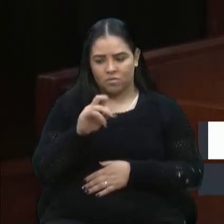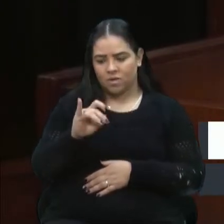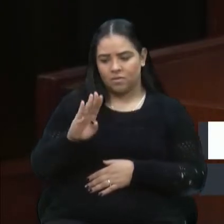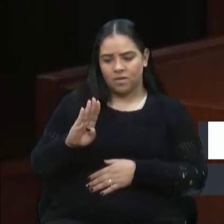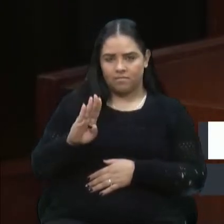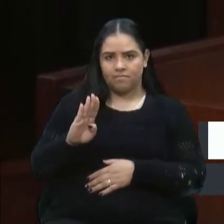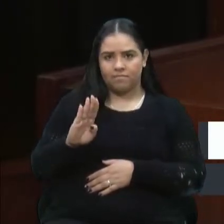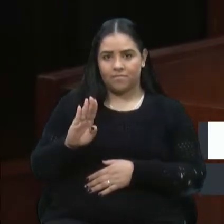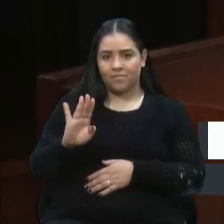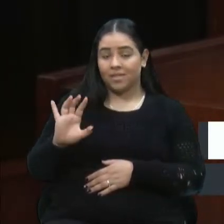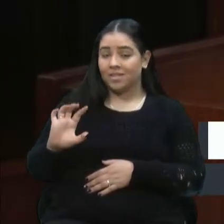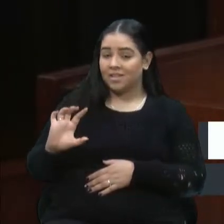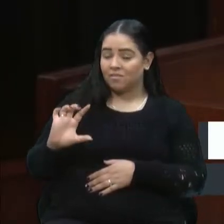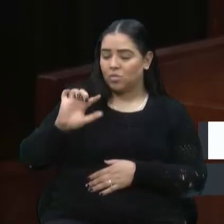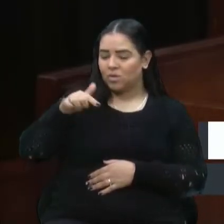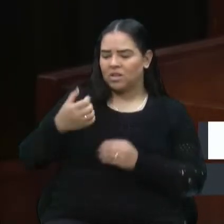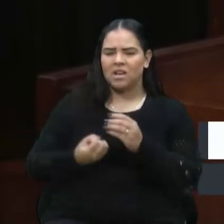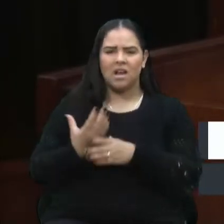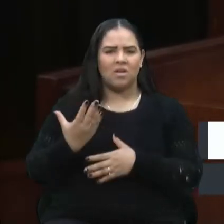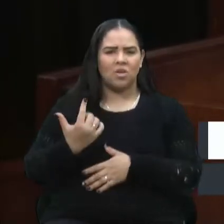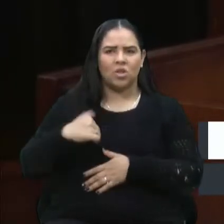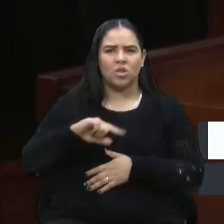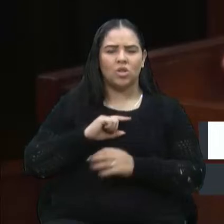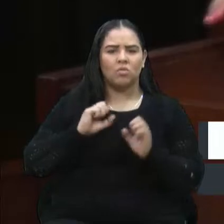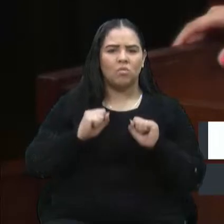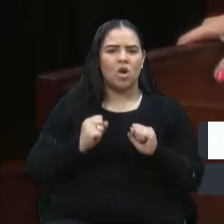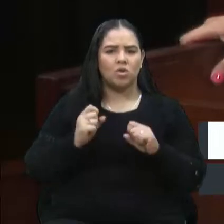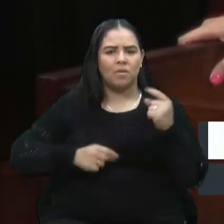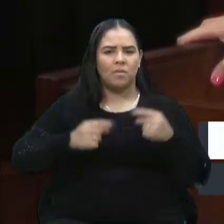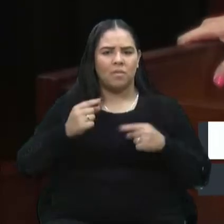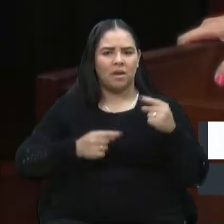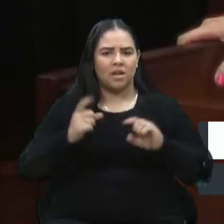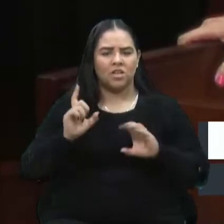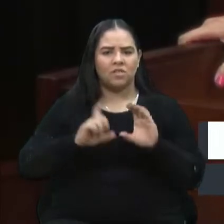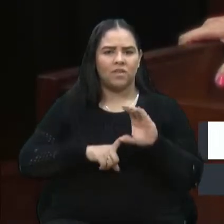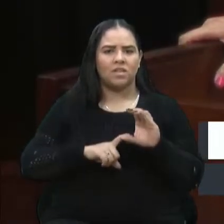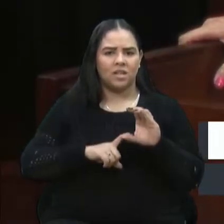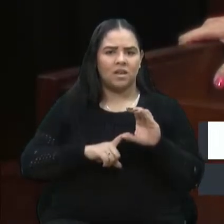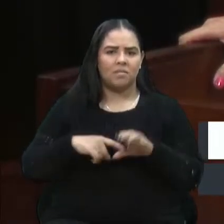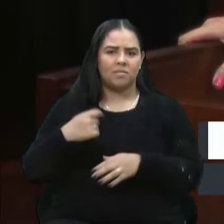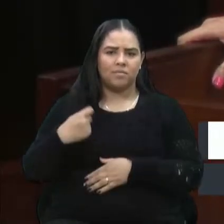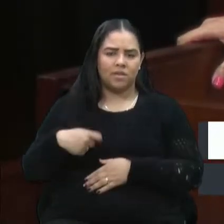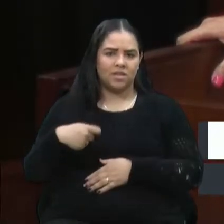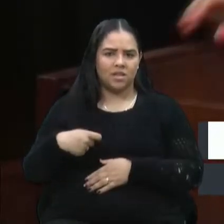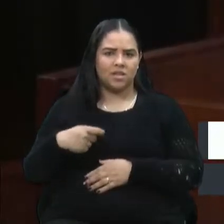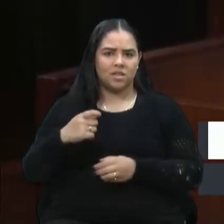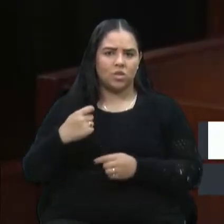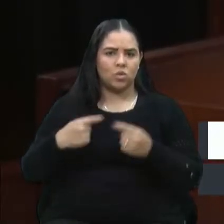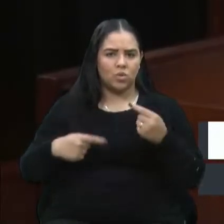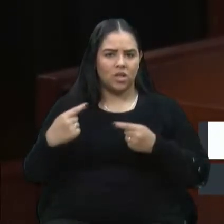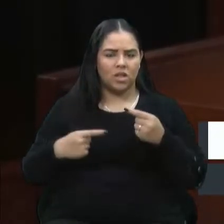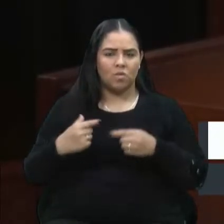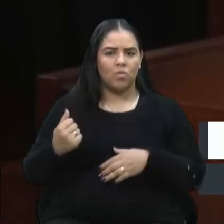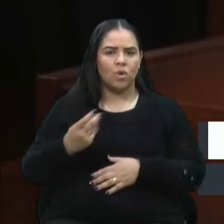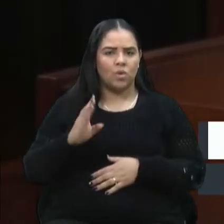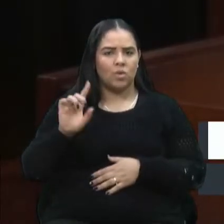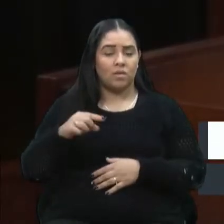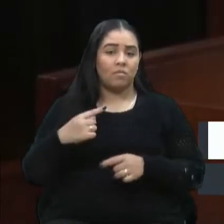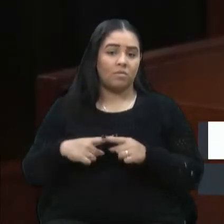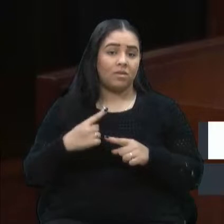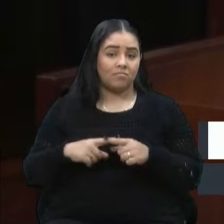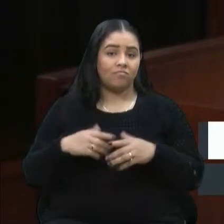Bom, depois inventaram que não podemos discutir a dívida ativa líquida, a gente tem que discutir ela bruta. Porque, bom, a